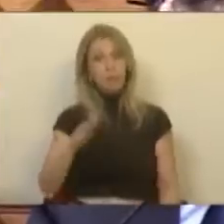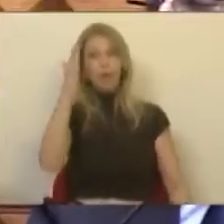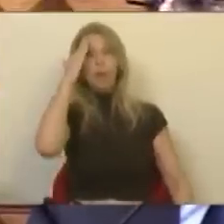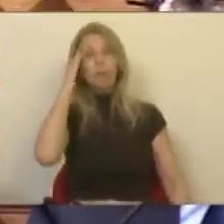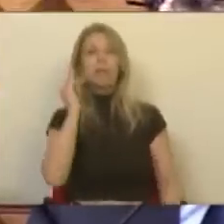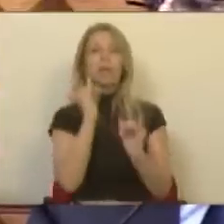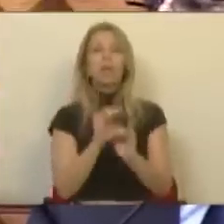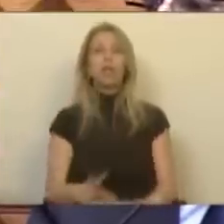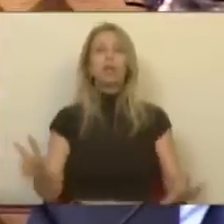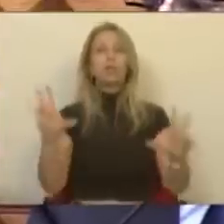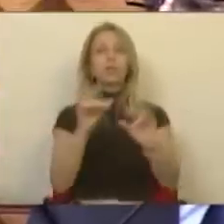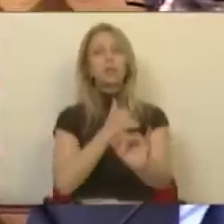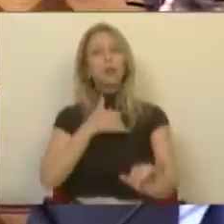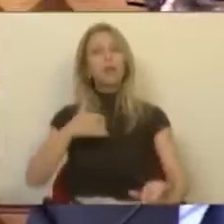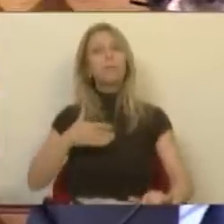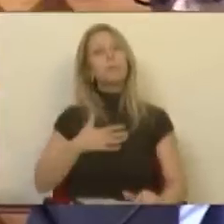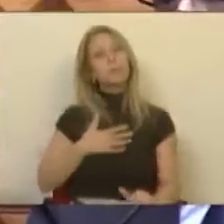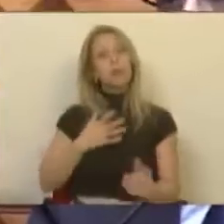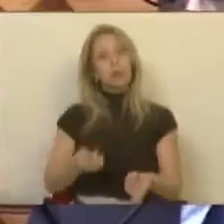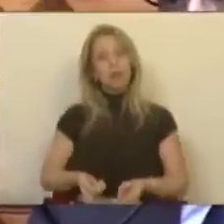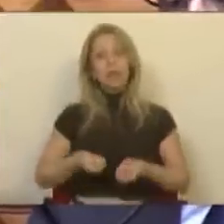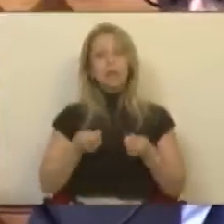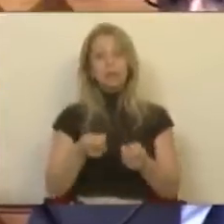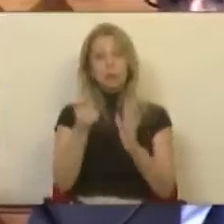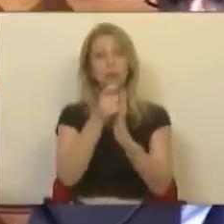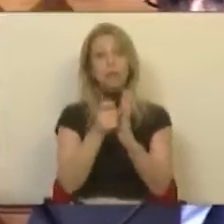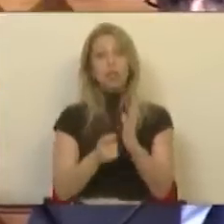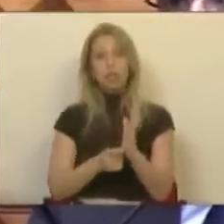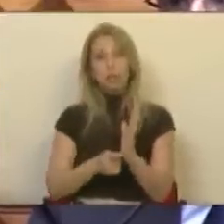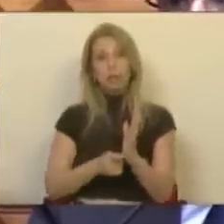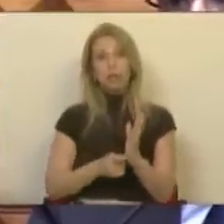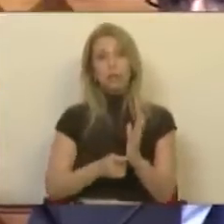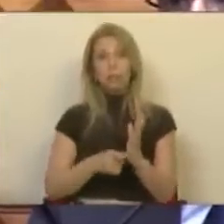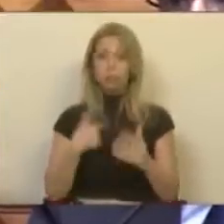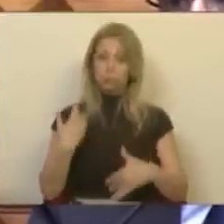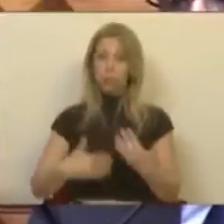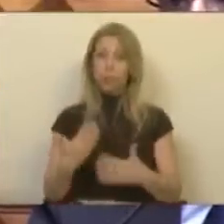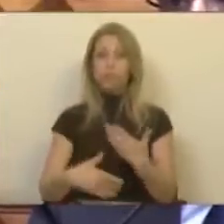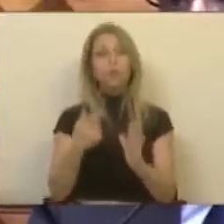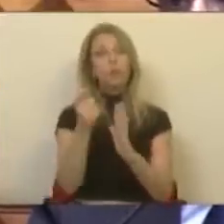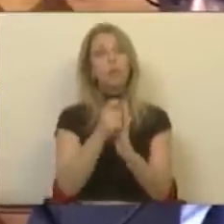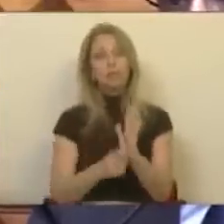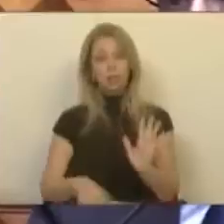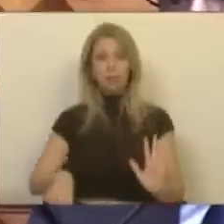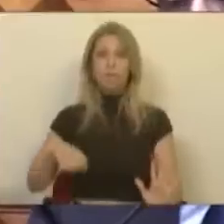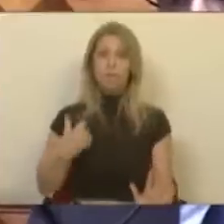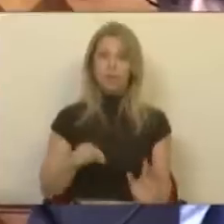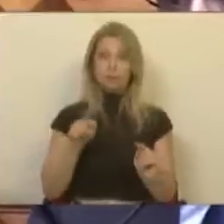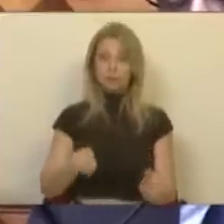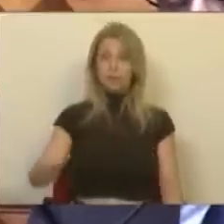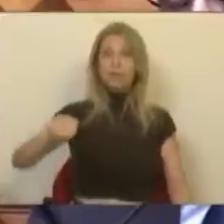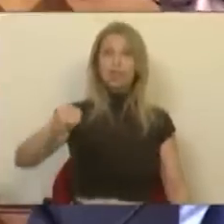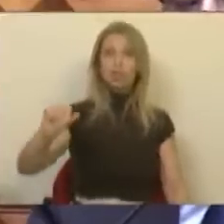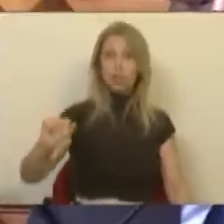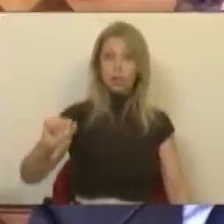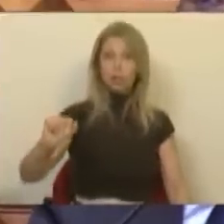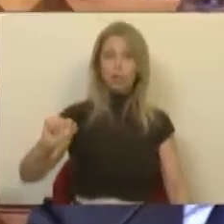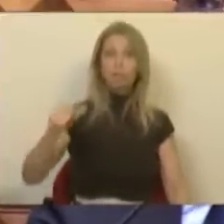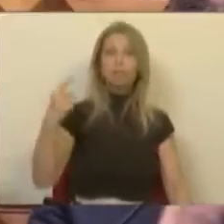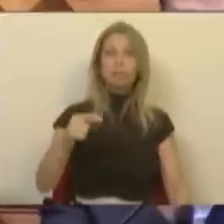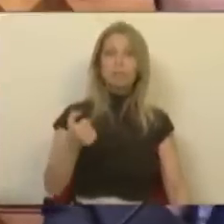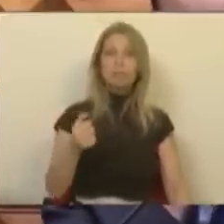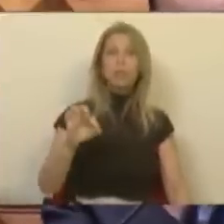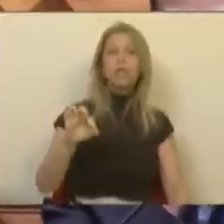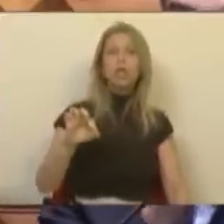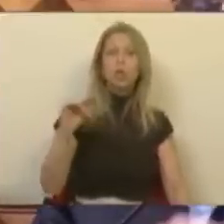e inovação Empresarial com investimento vendas mobilizadoras e agendas verdes que neste distrito conta com